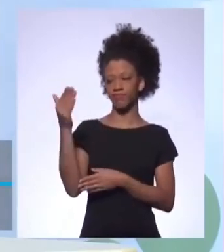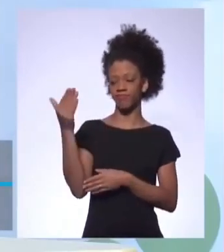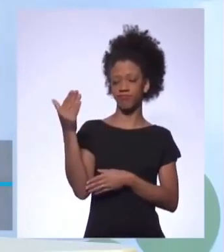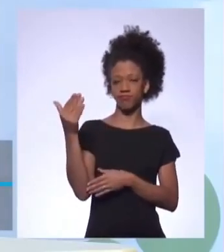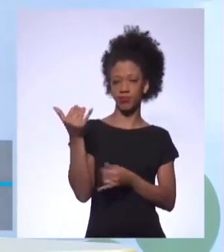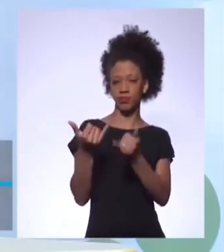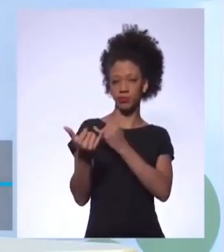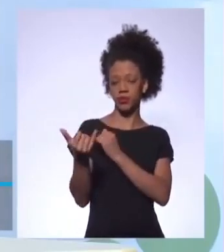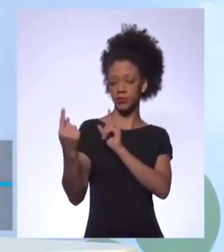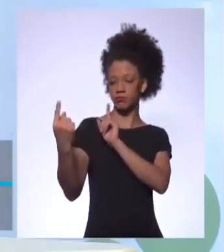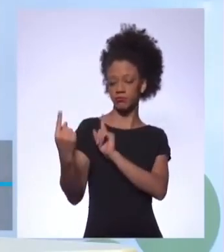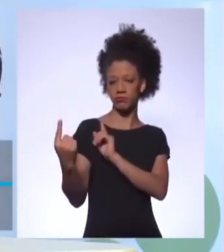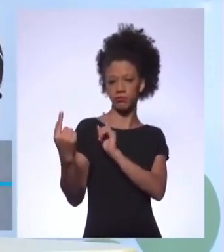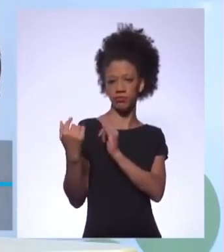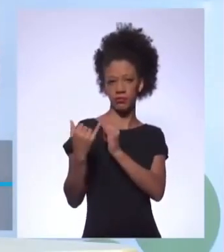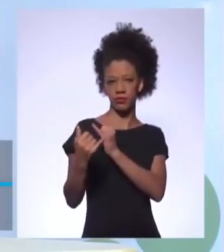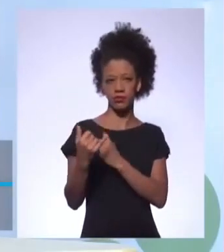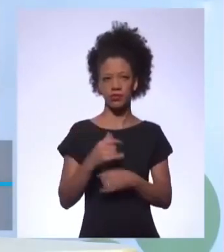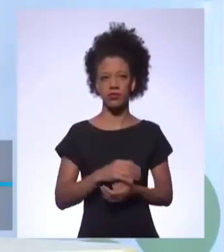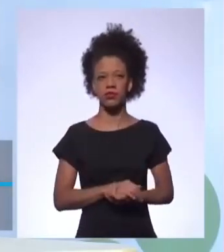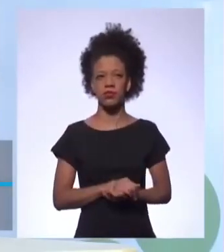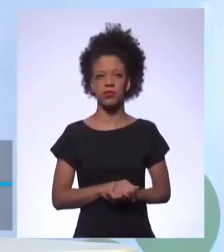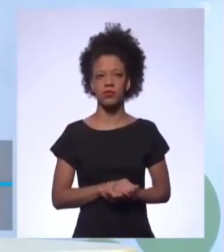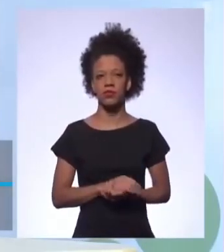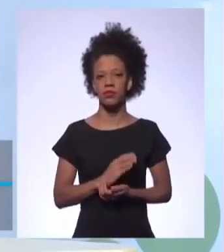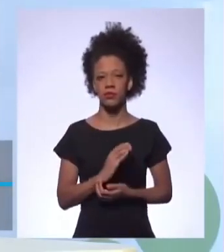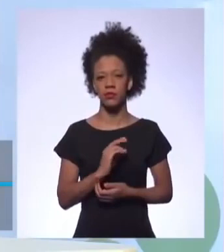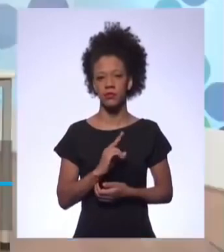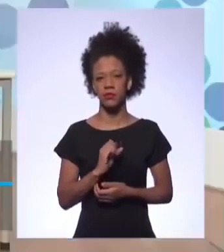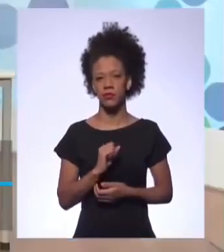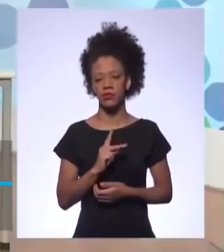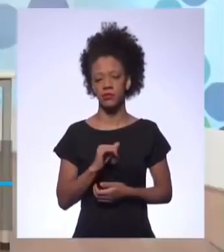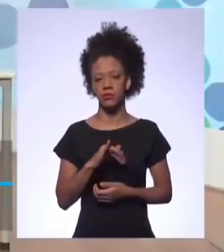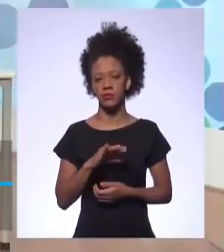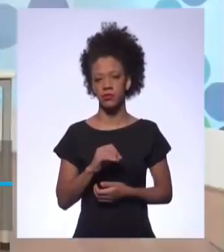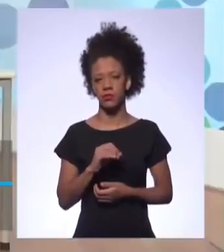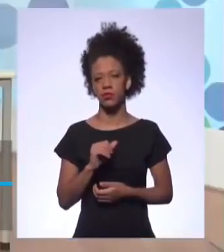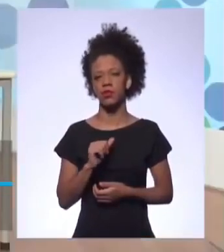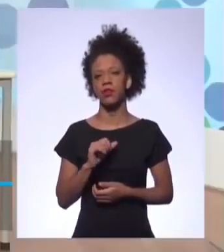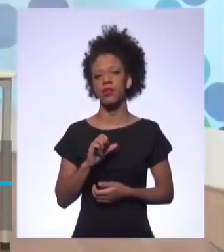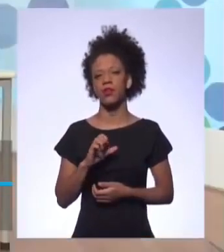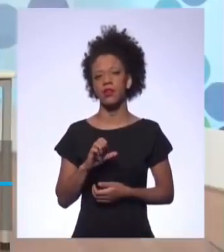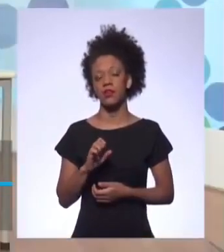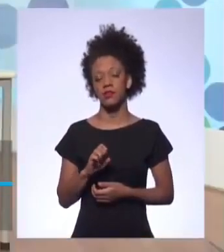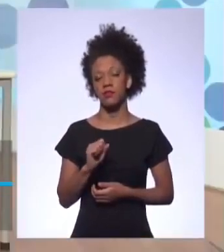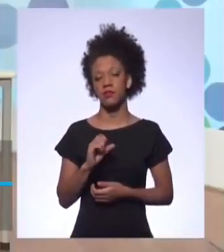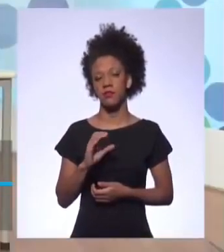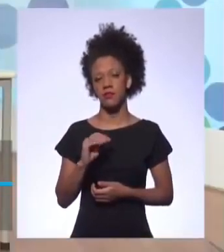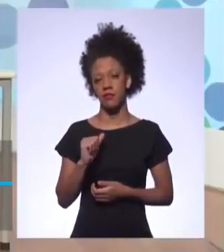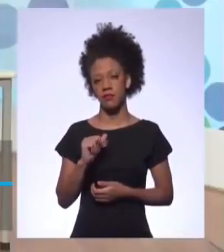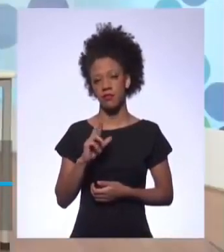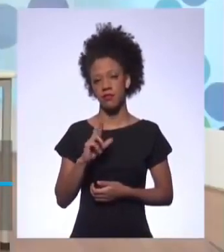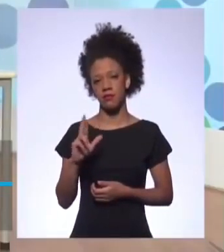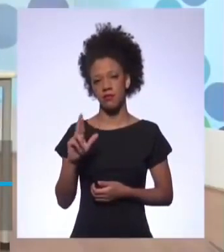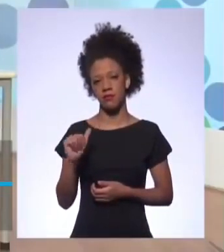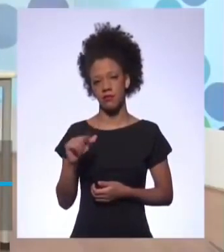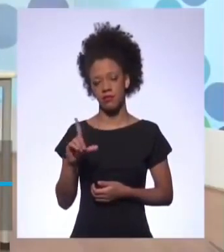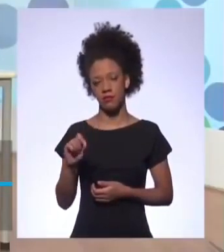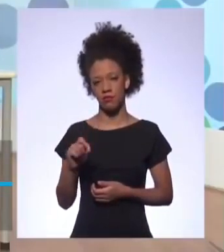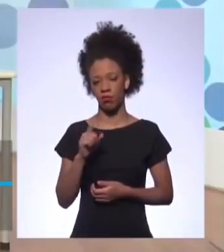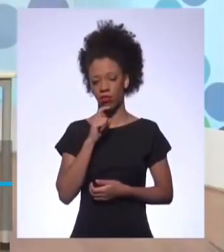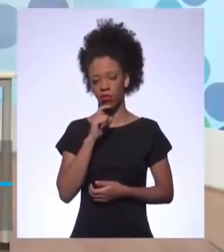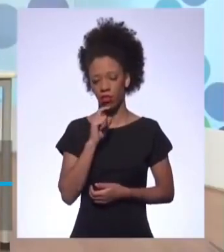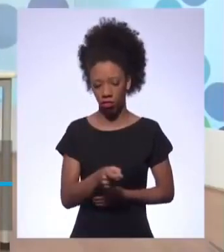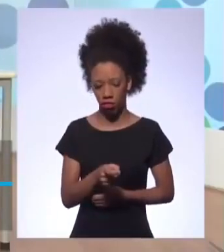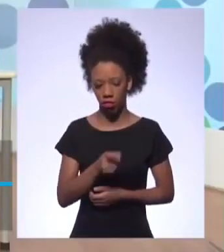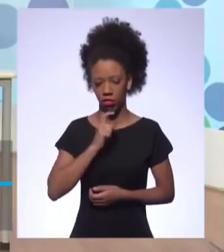né? Acho que é cuspido escarrado a expressão, né? Ou então, I am look like spitting.